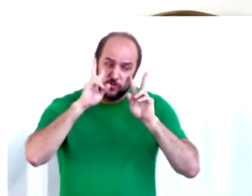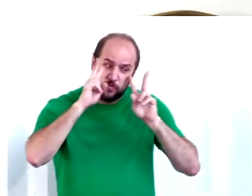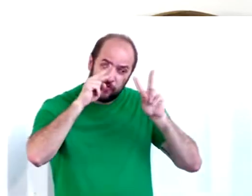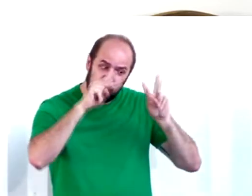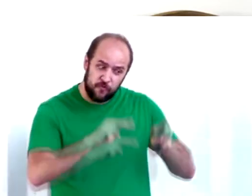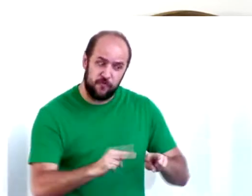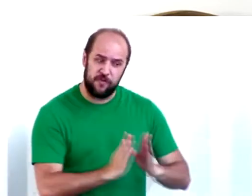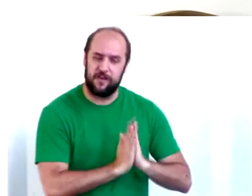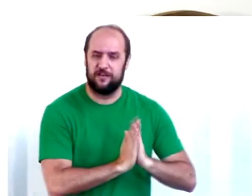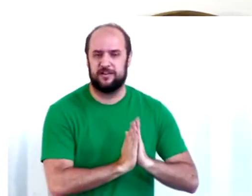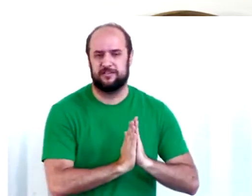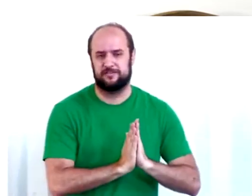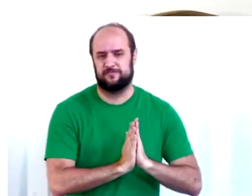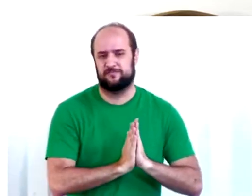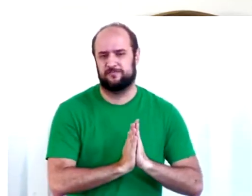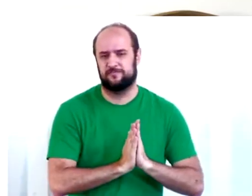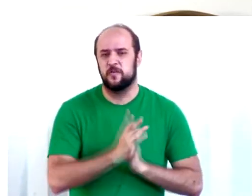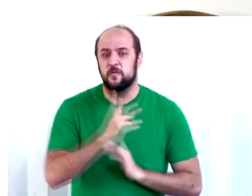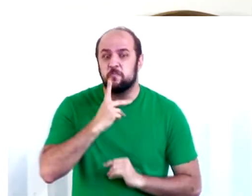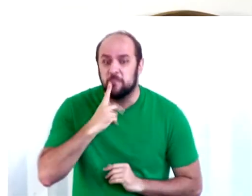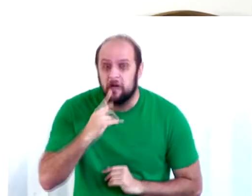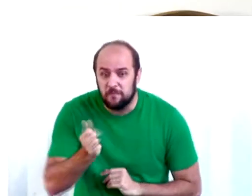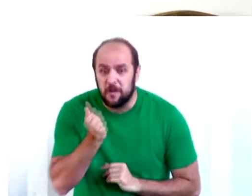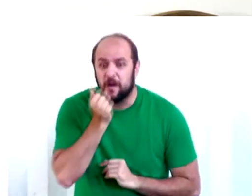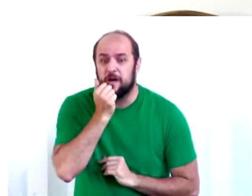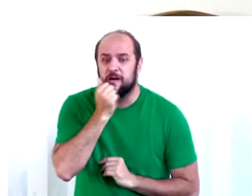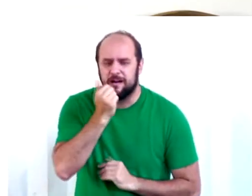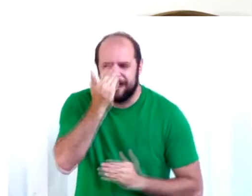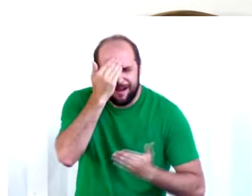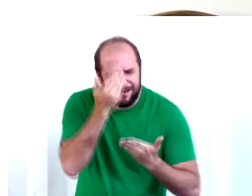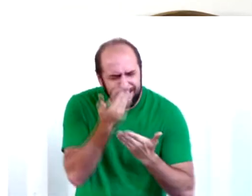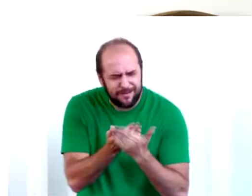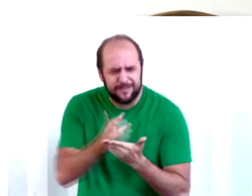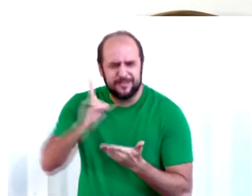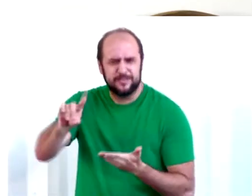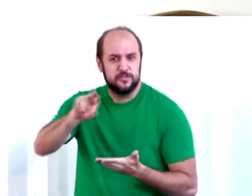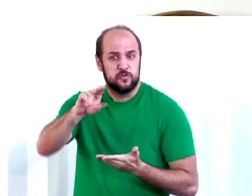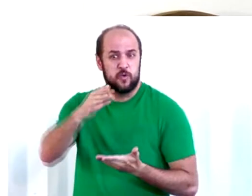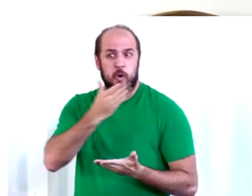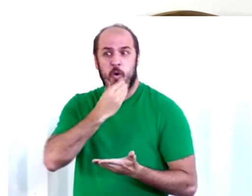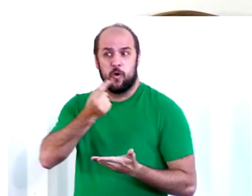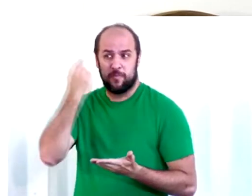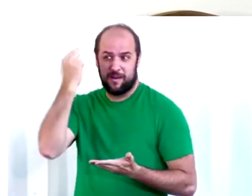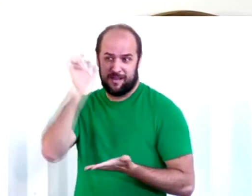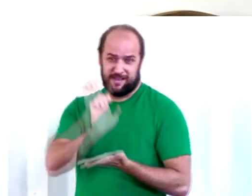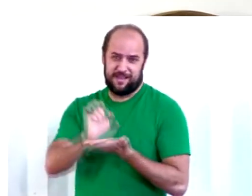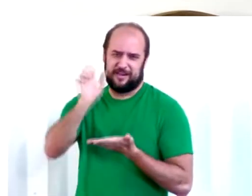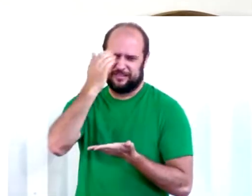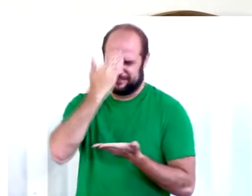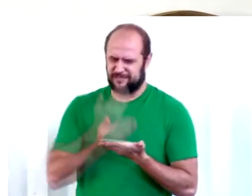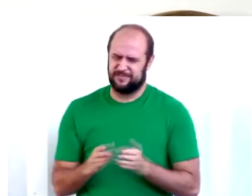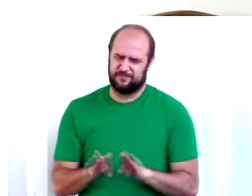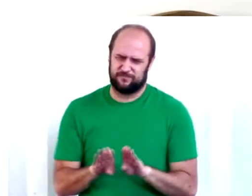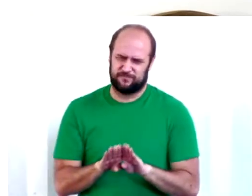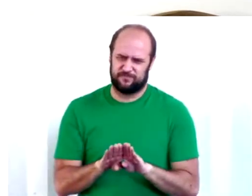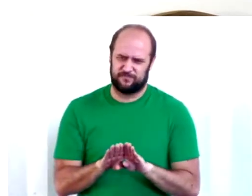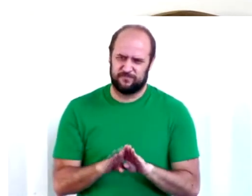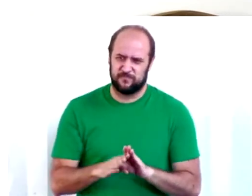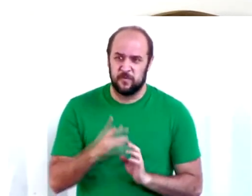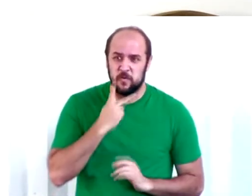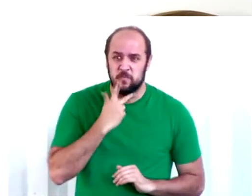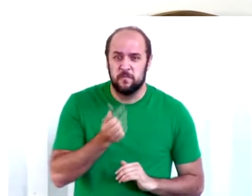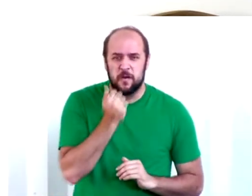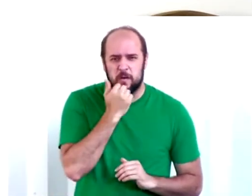oração. Os seus pais, crianças, creem em Deus como Elias creu, e é porque eles creem em Deus que eles